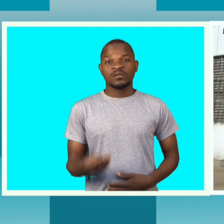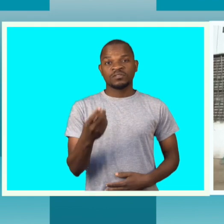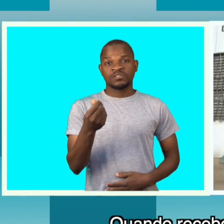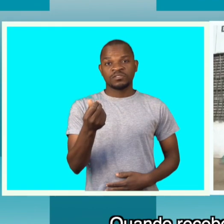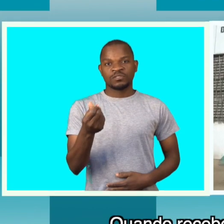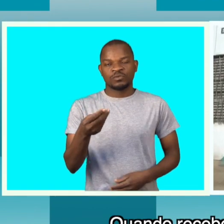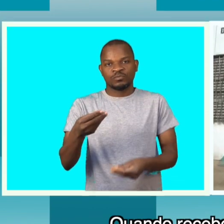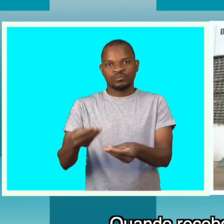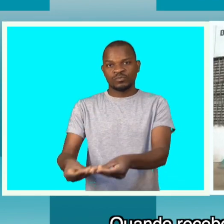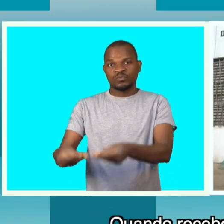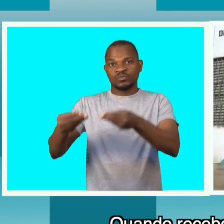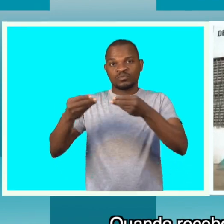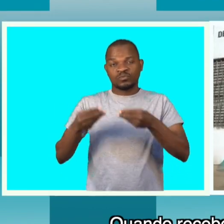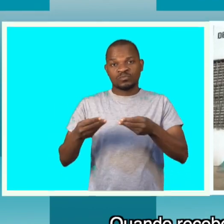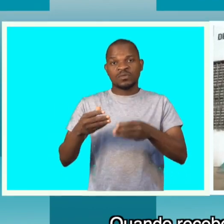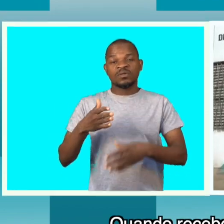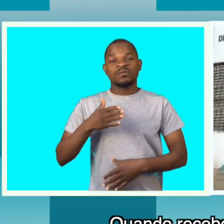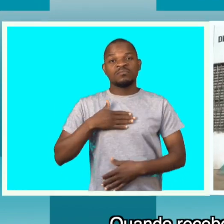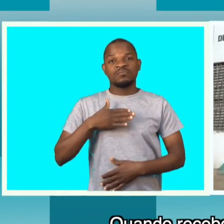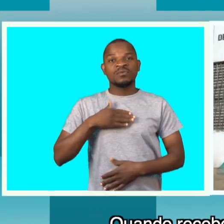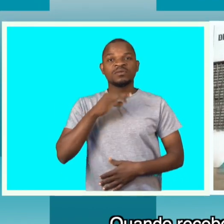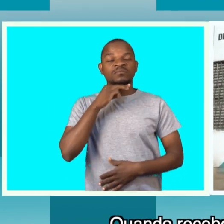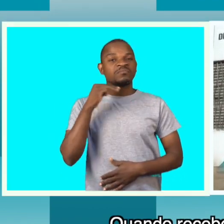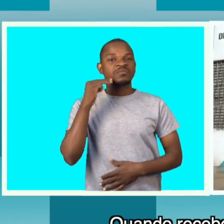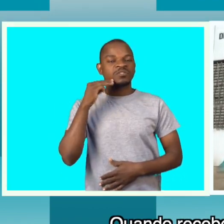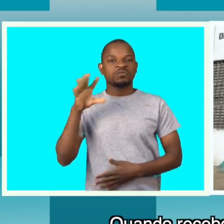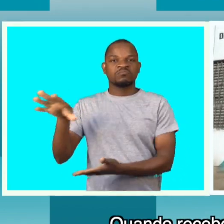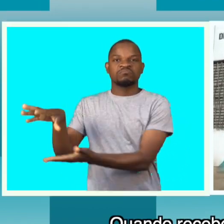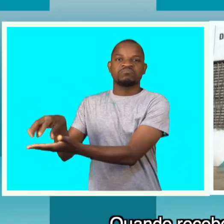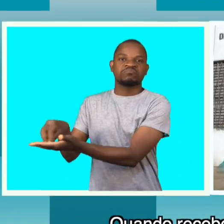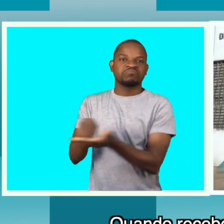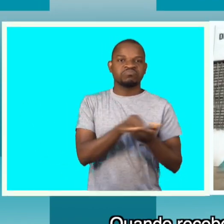além disso ayew